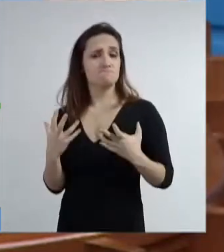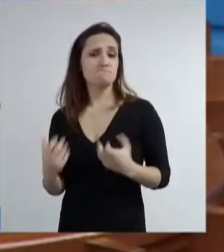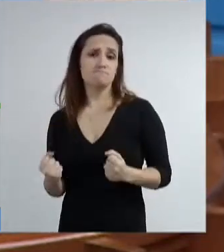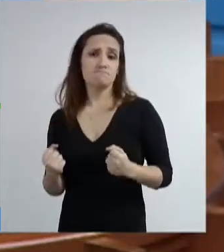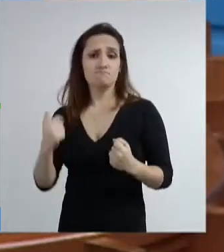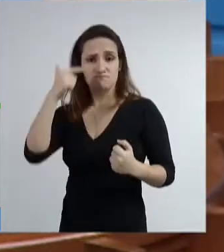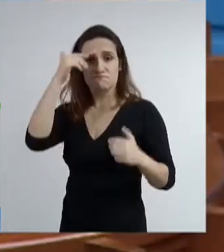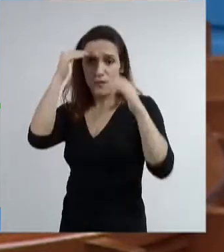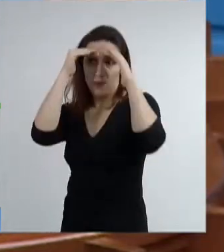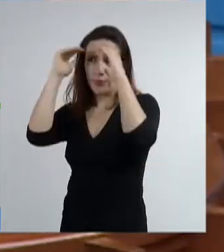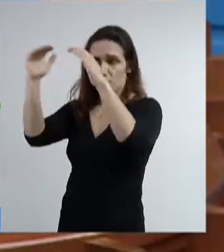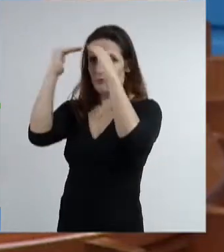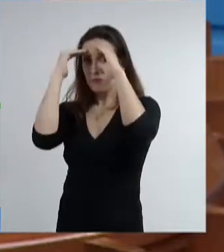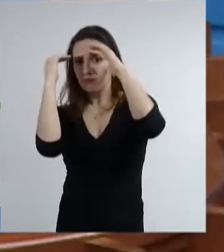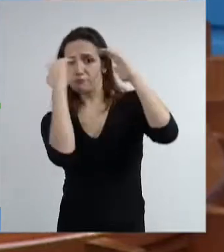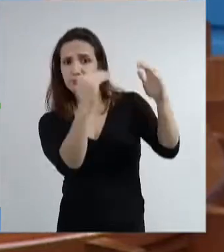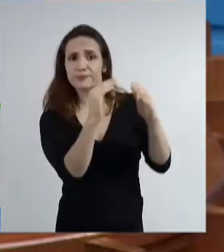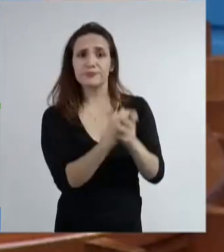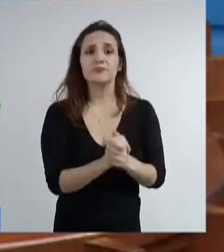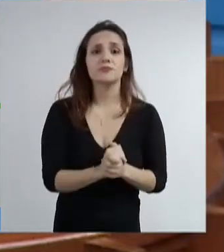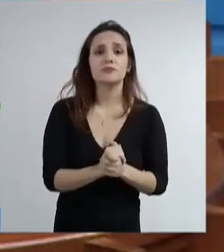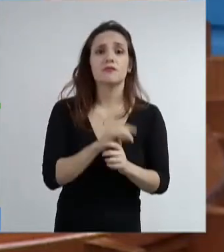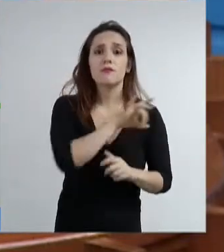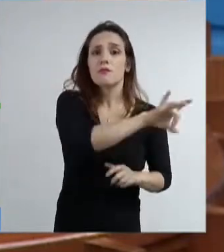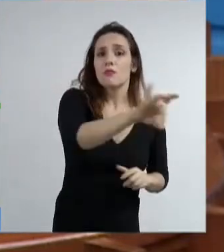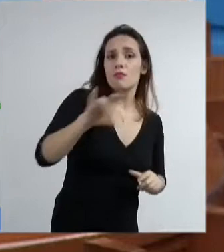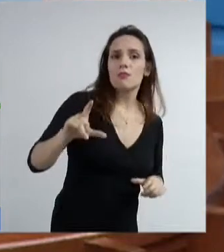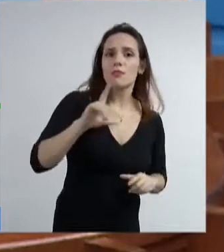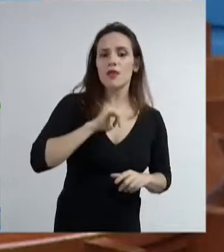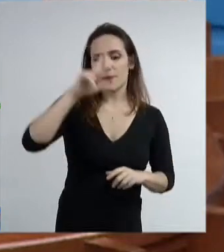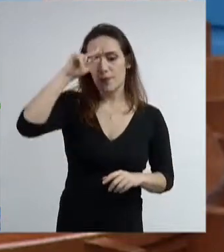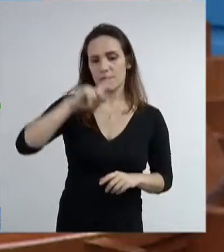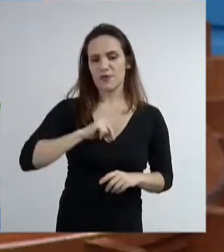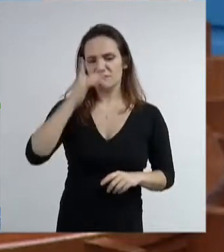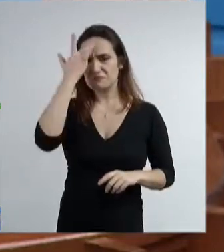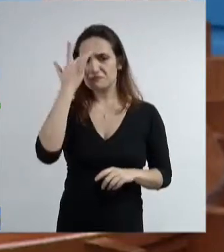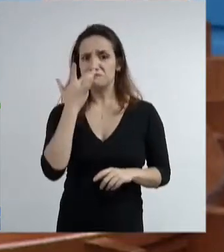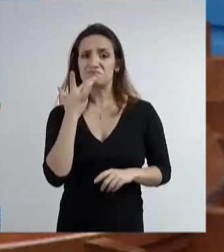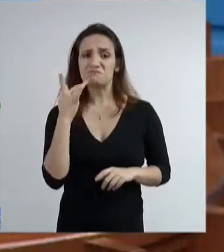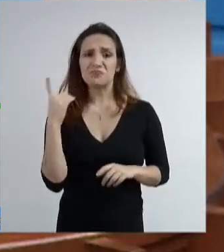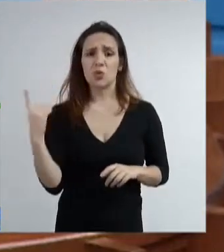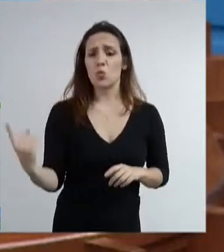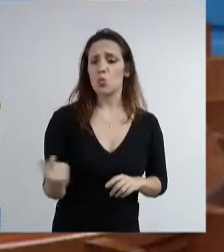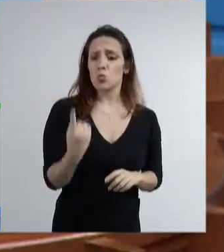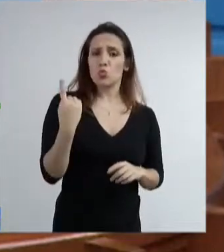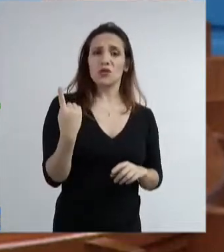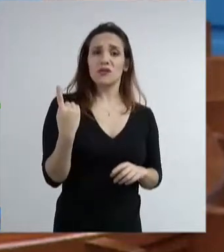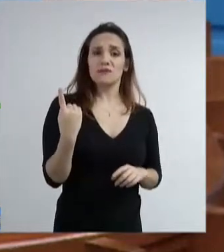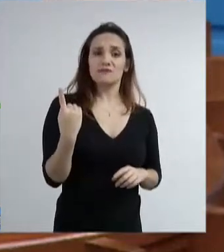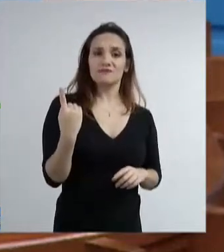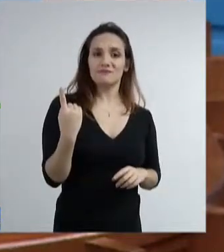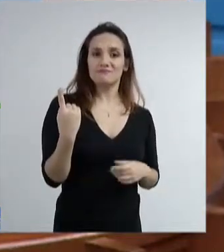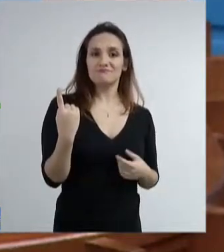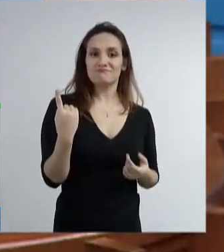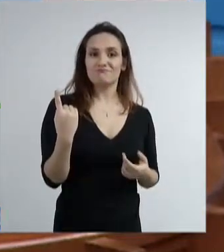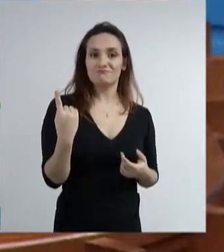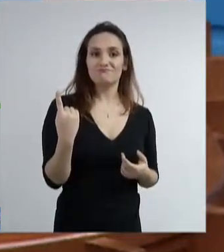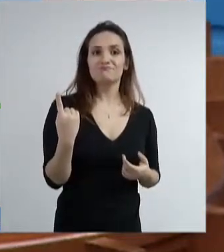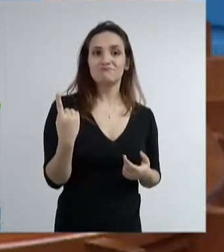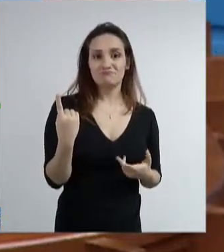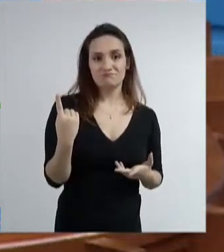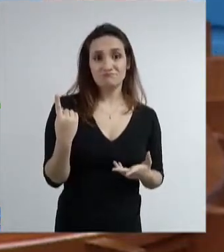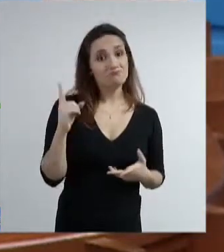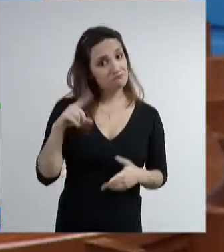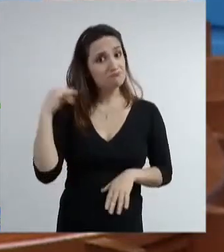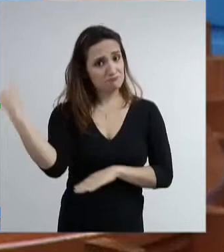existe entre eles, cada um com as suas peculiaridades, com a sua singularidade, e que isso